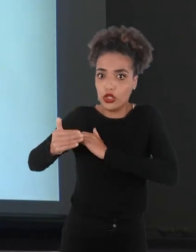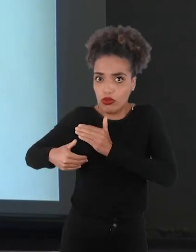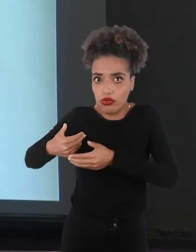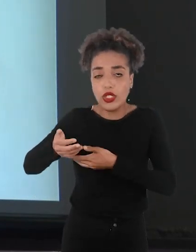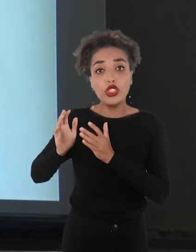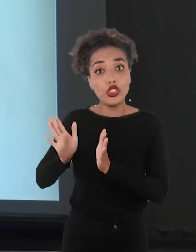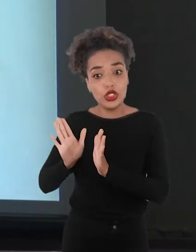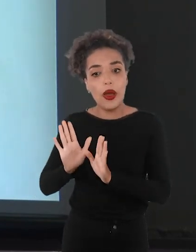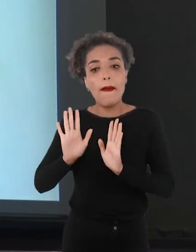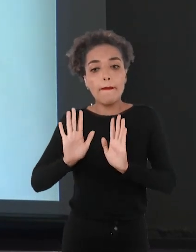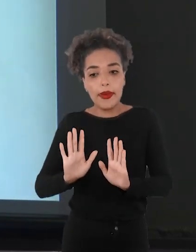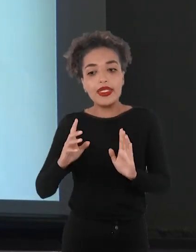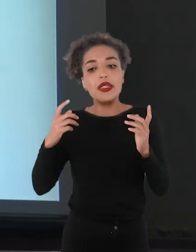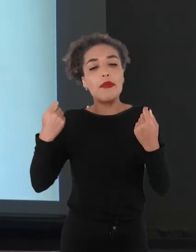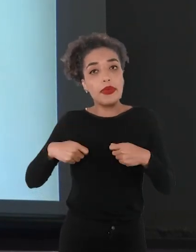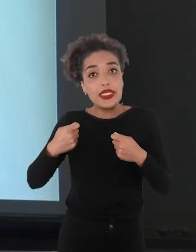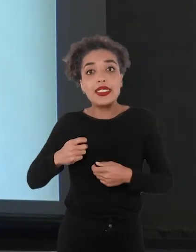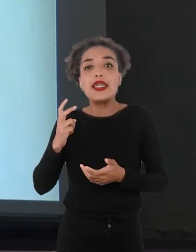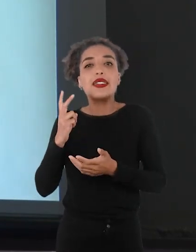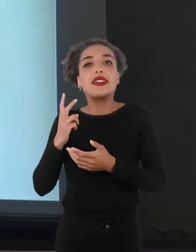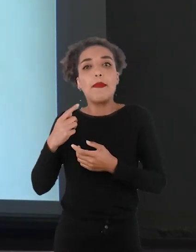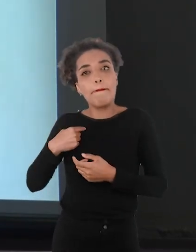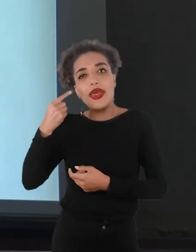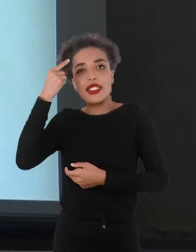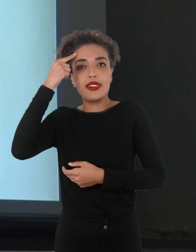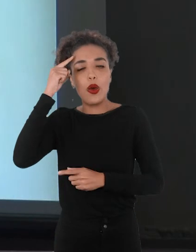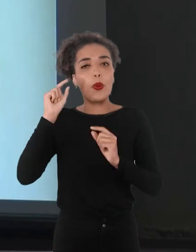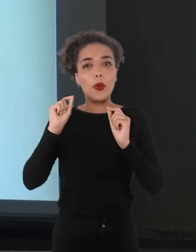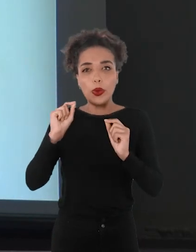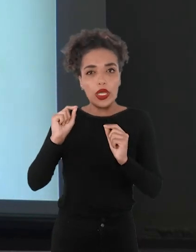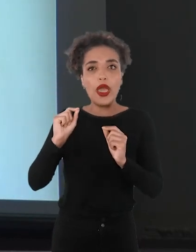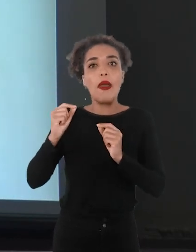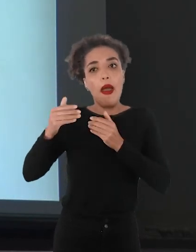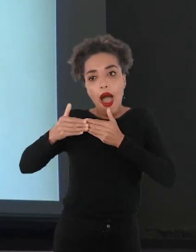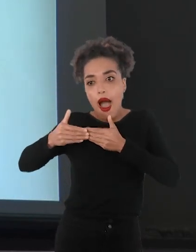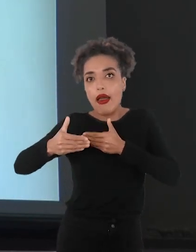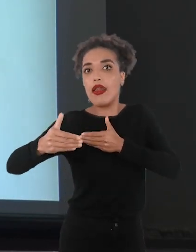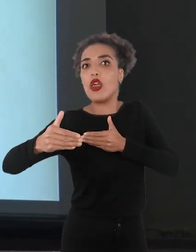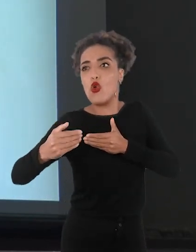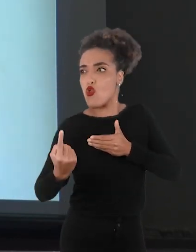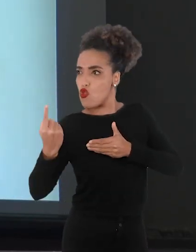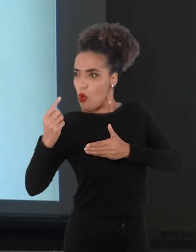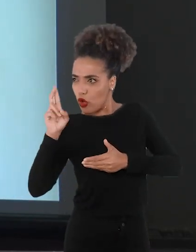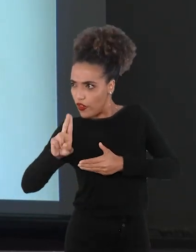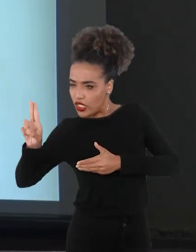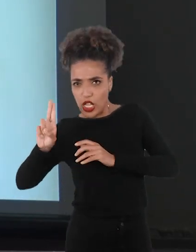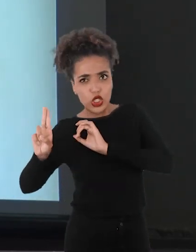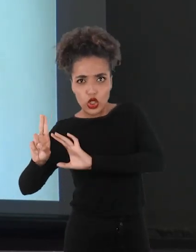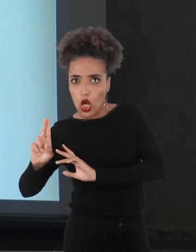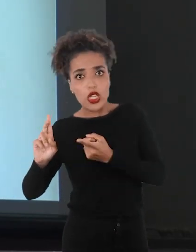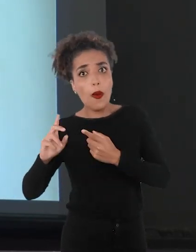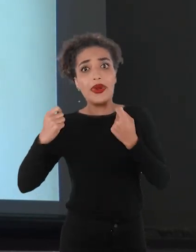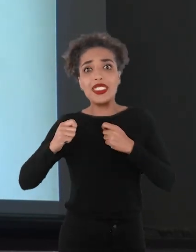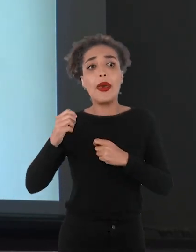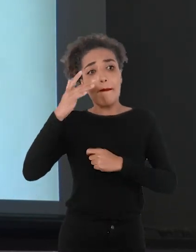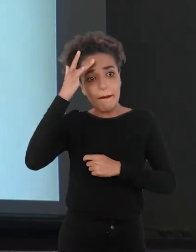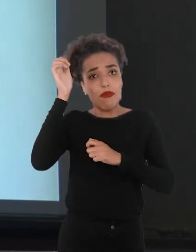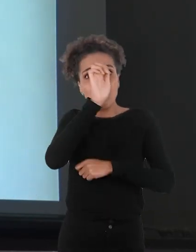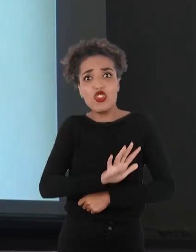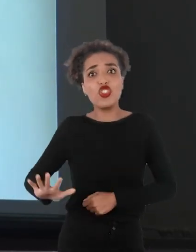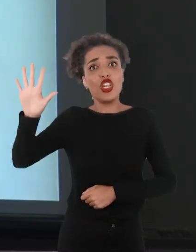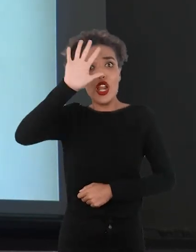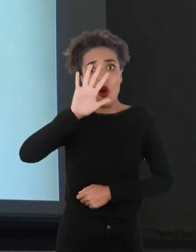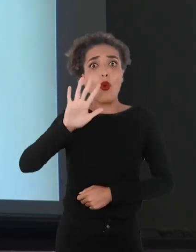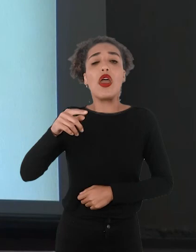mas que é preciso, sem dúvida alguma, pensar para além de uma universidade. Nós estamos falando de